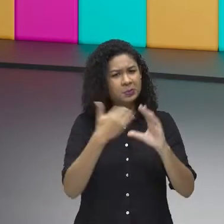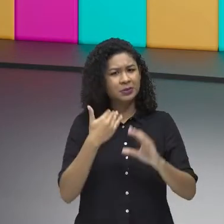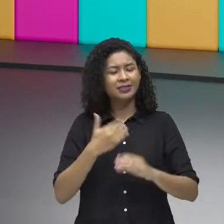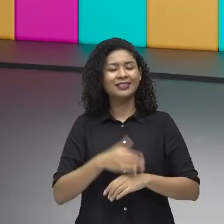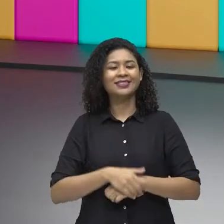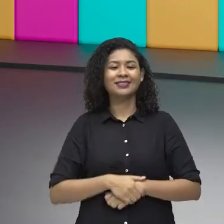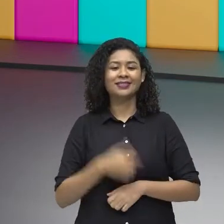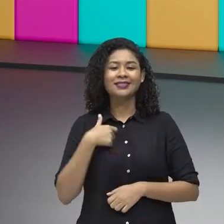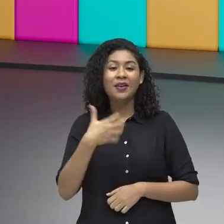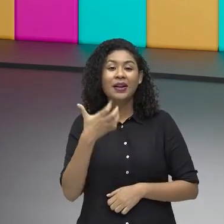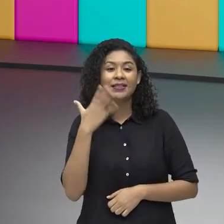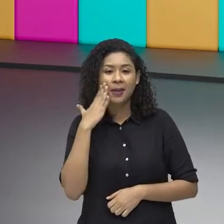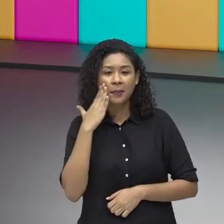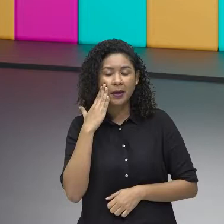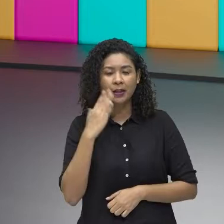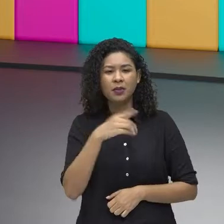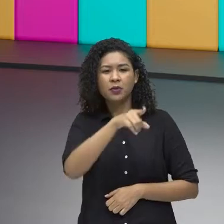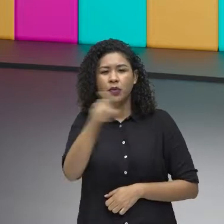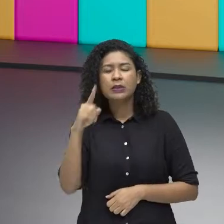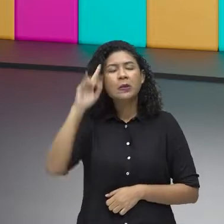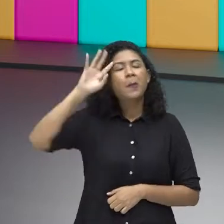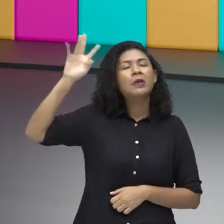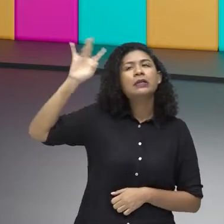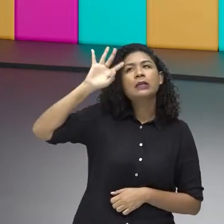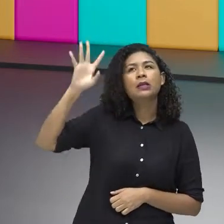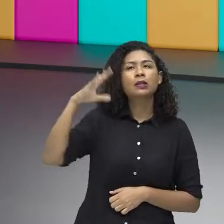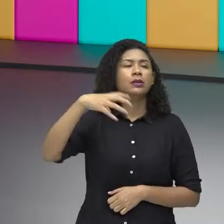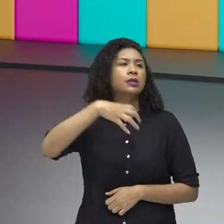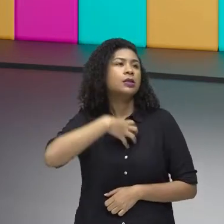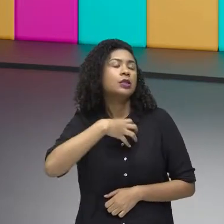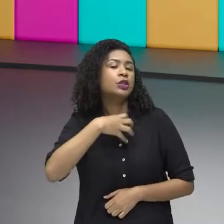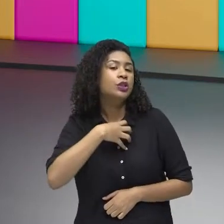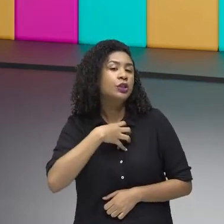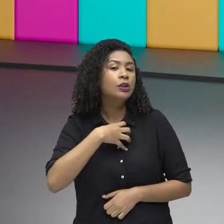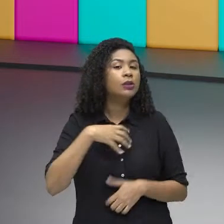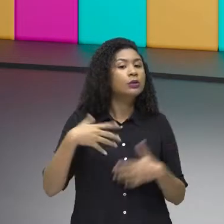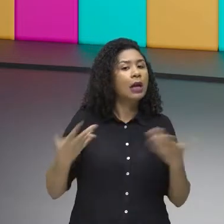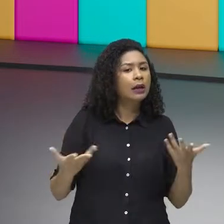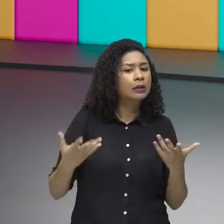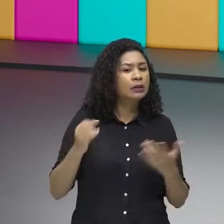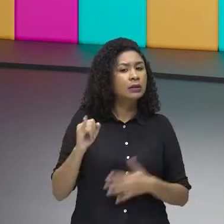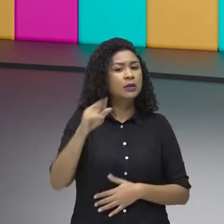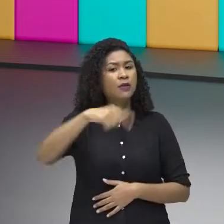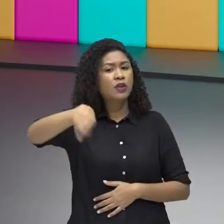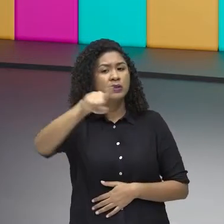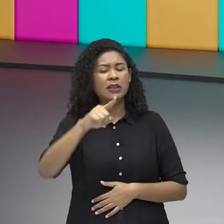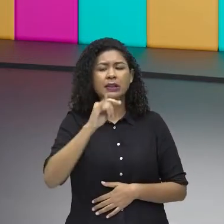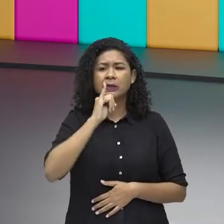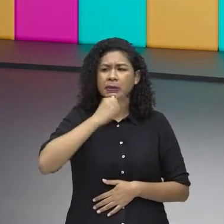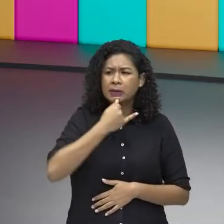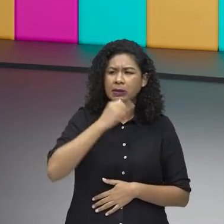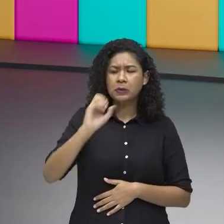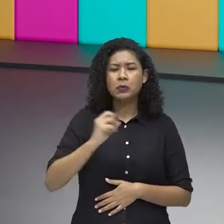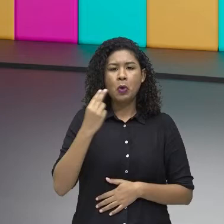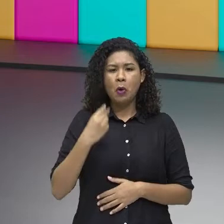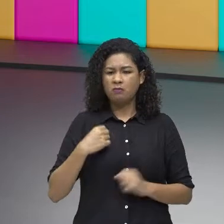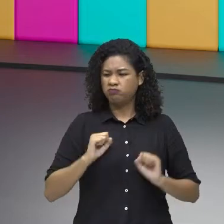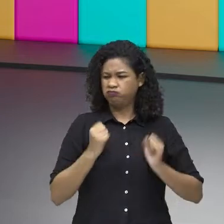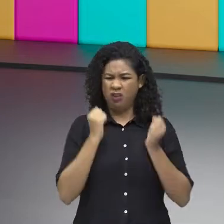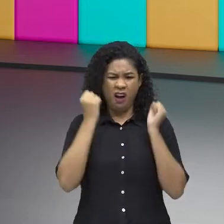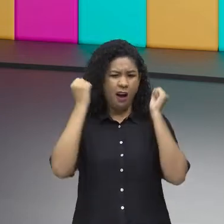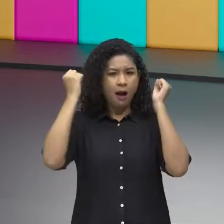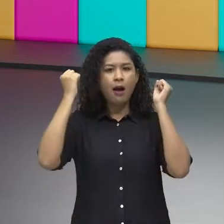não. Aquilo que você está pensando, aquilo que você está sentindo, se você está triste, se você está com raiva, você